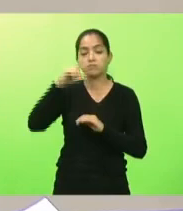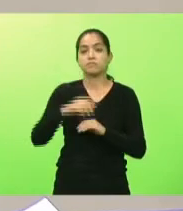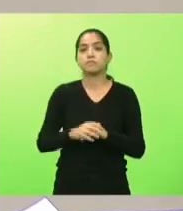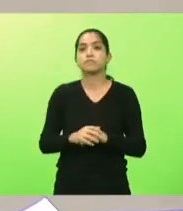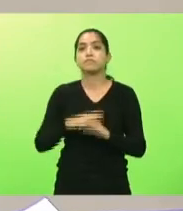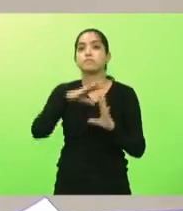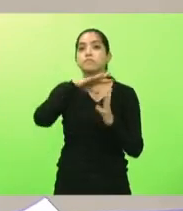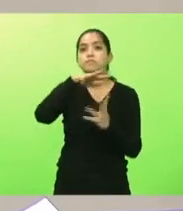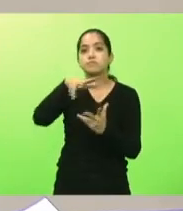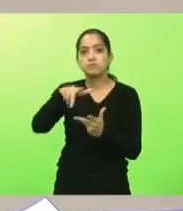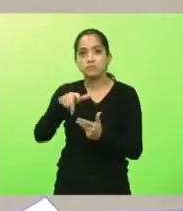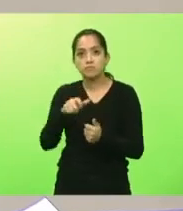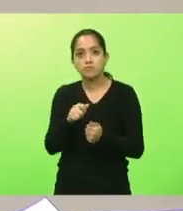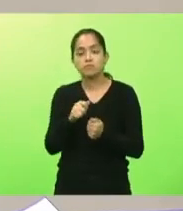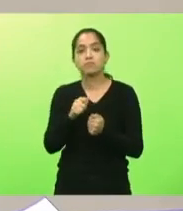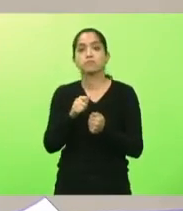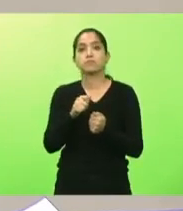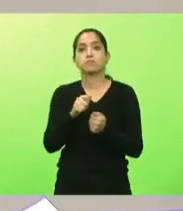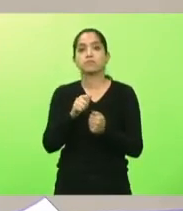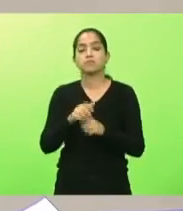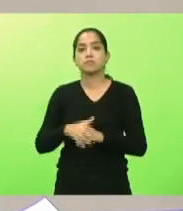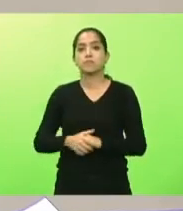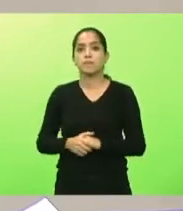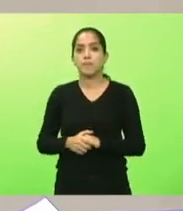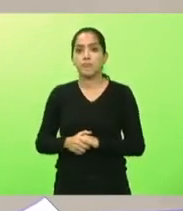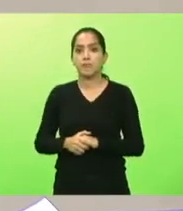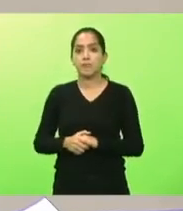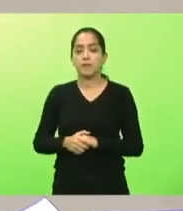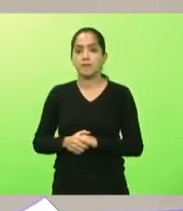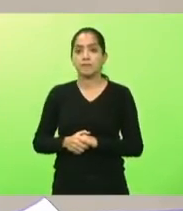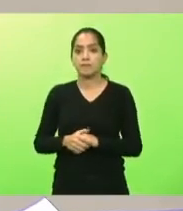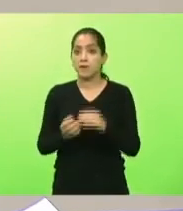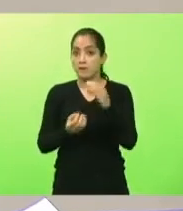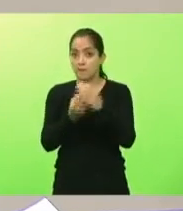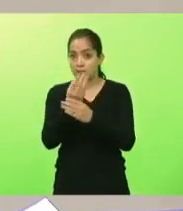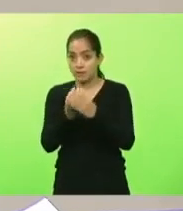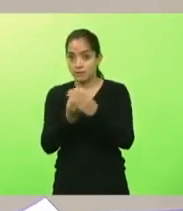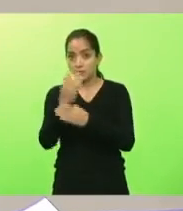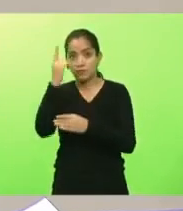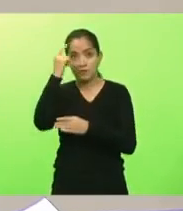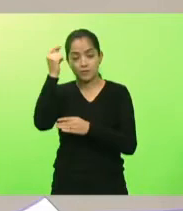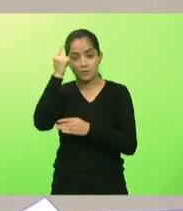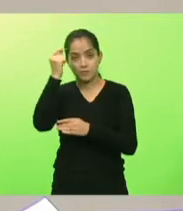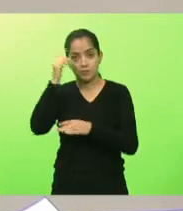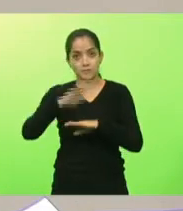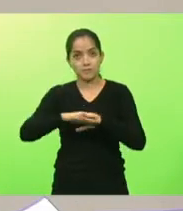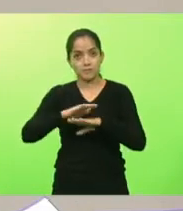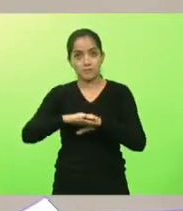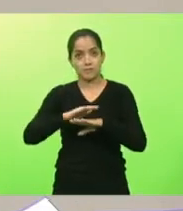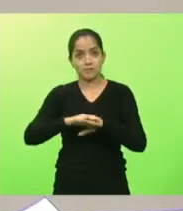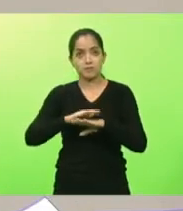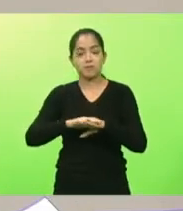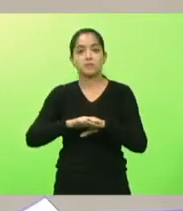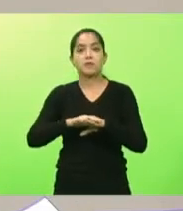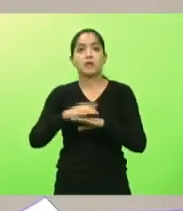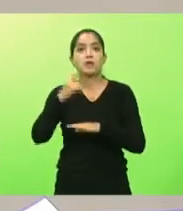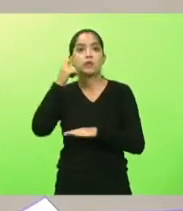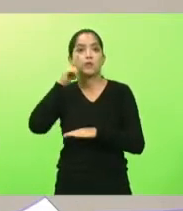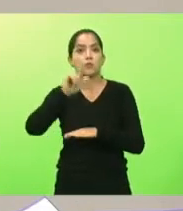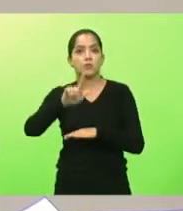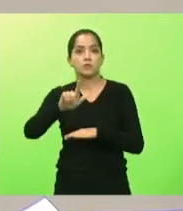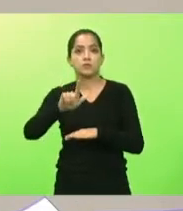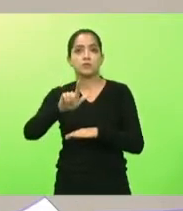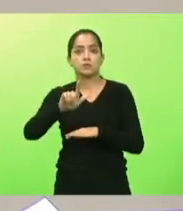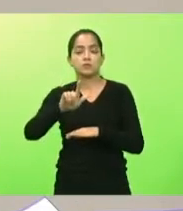internacionalização e rendimentos advindos do conhecimento produzido pela universidade. O êxito alcançado pela UDESC a